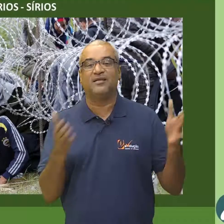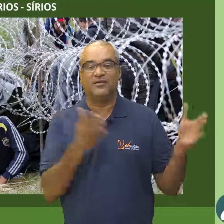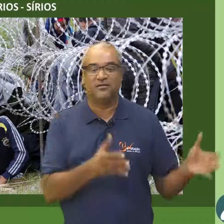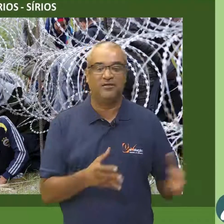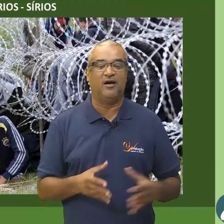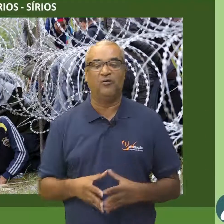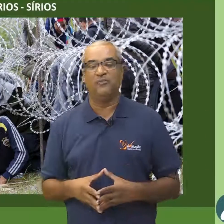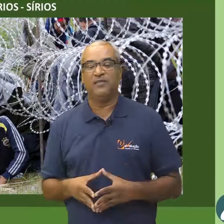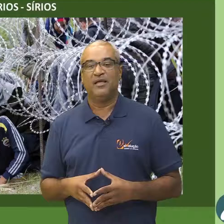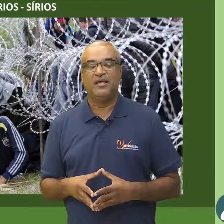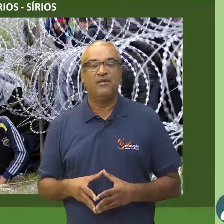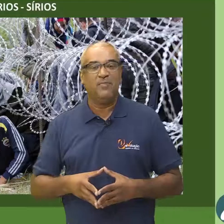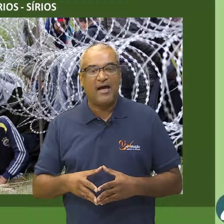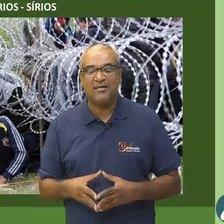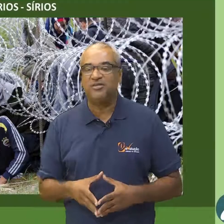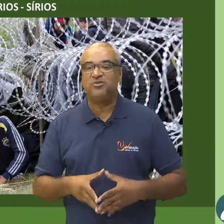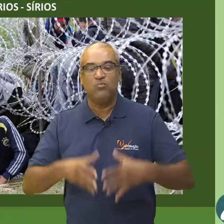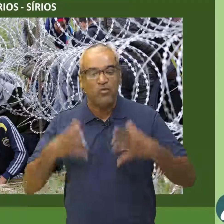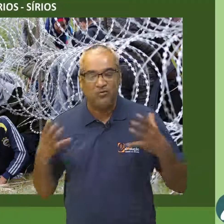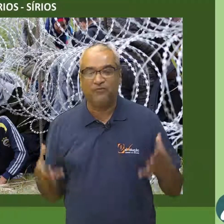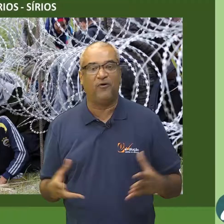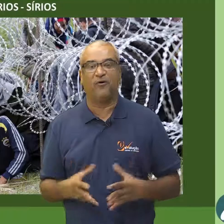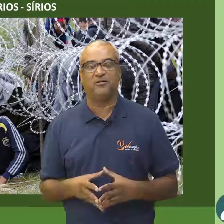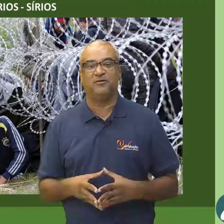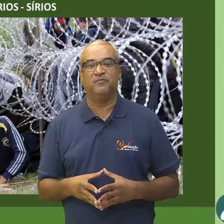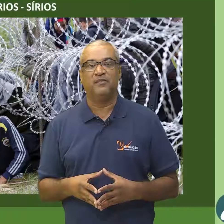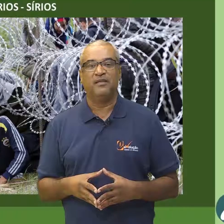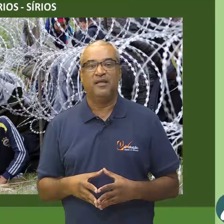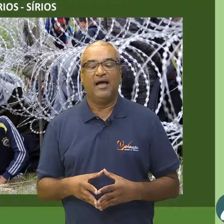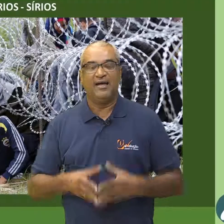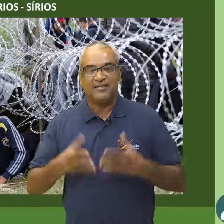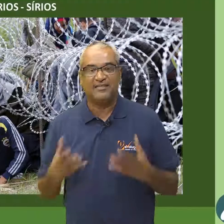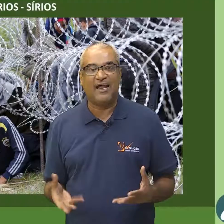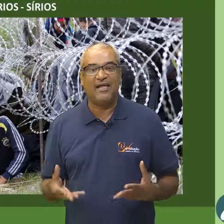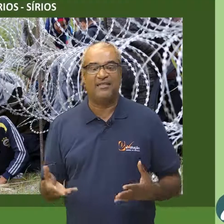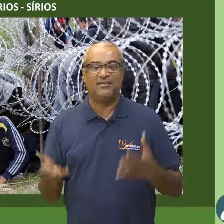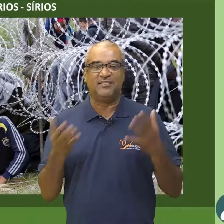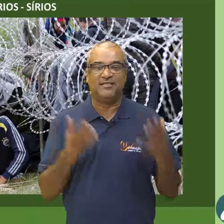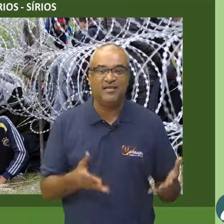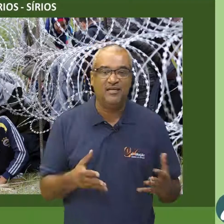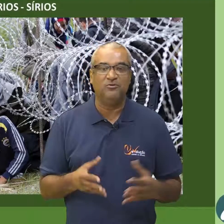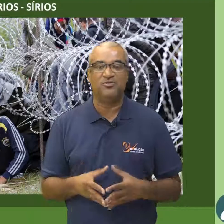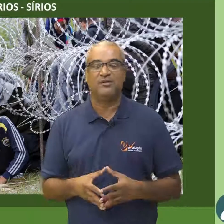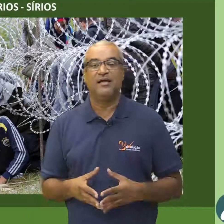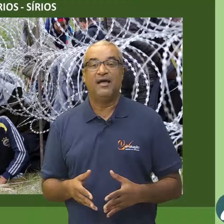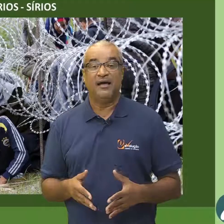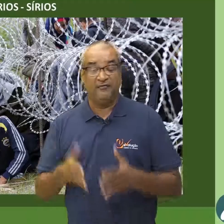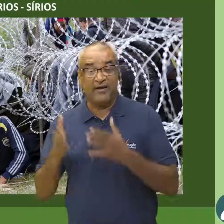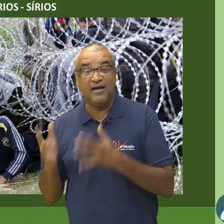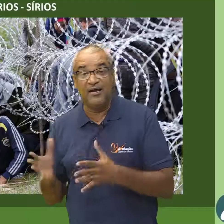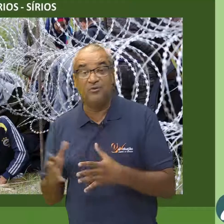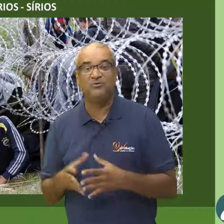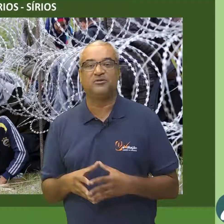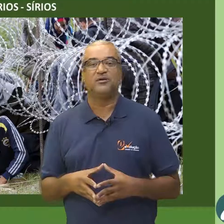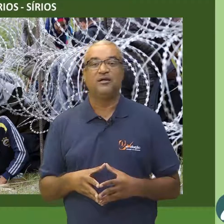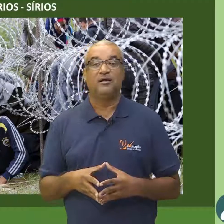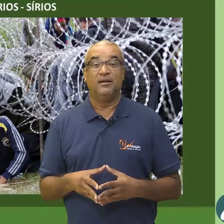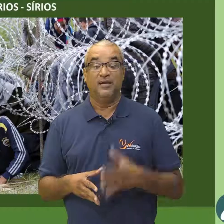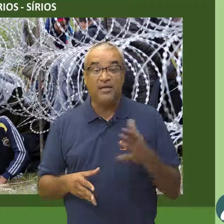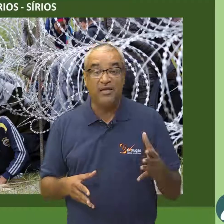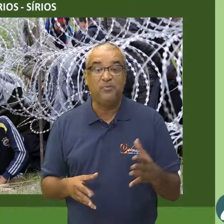política internacional, imagens muito fortes. A entrada de sírios,